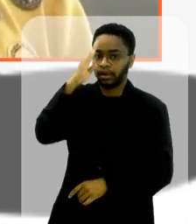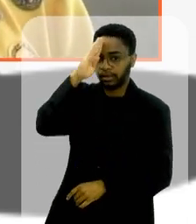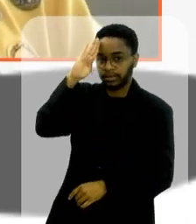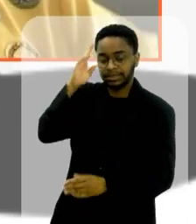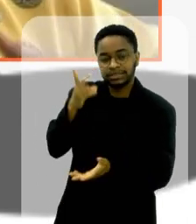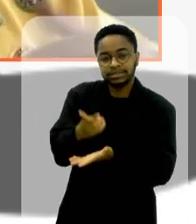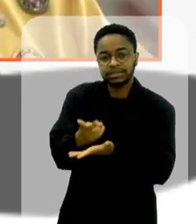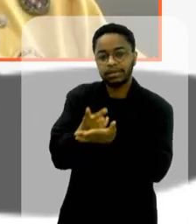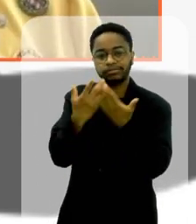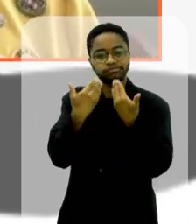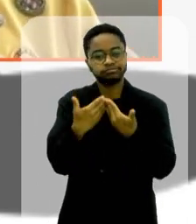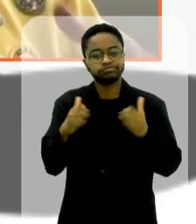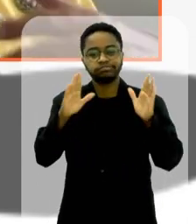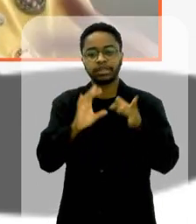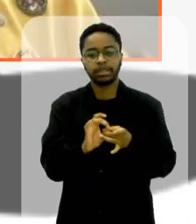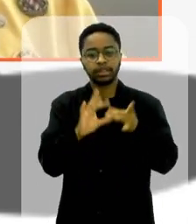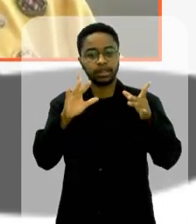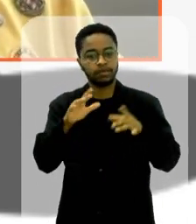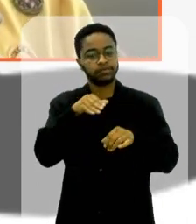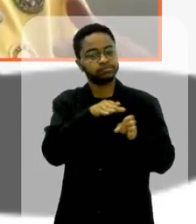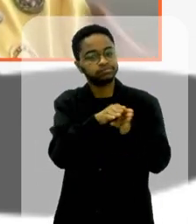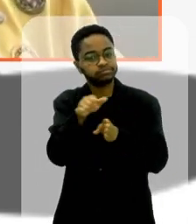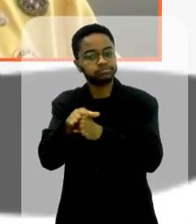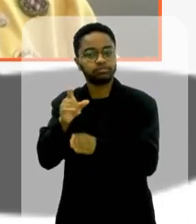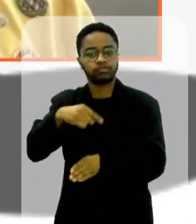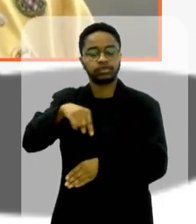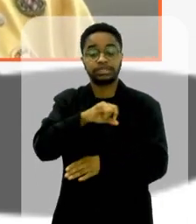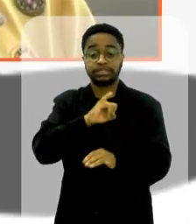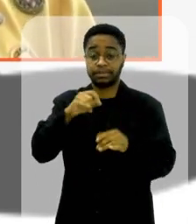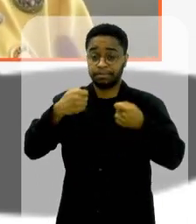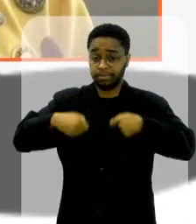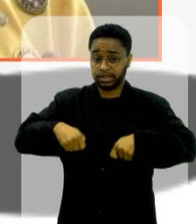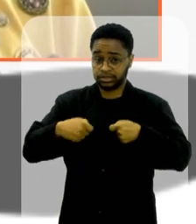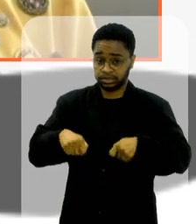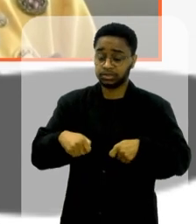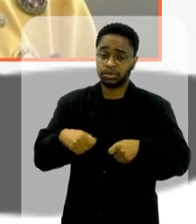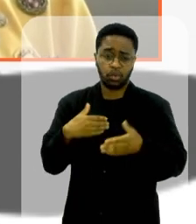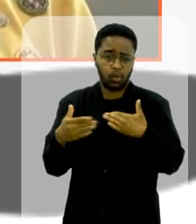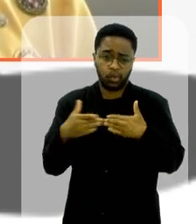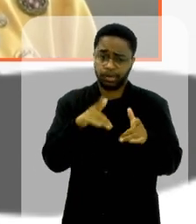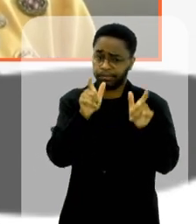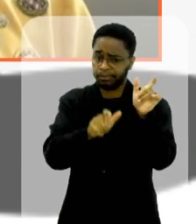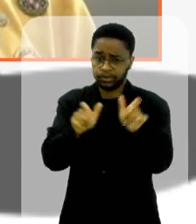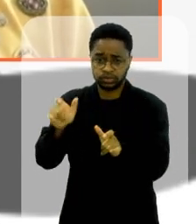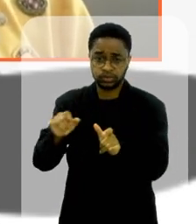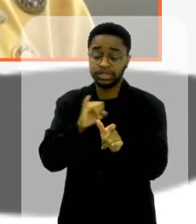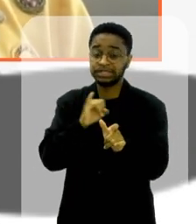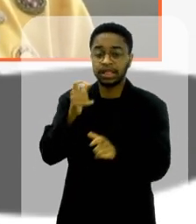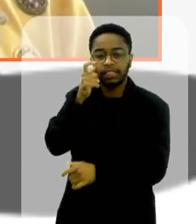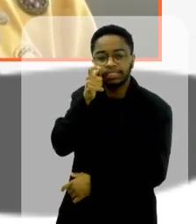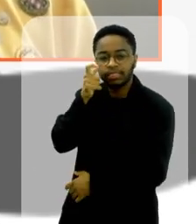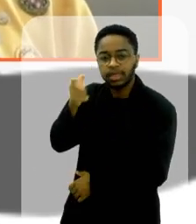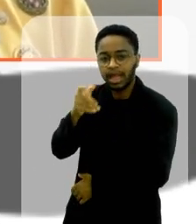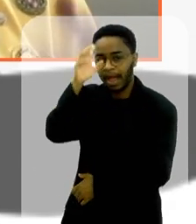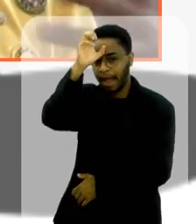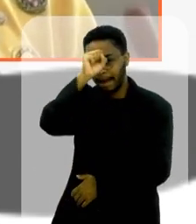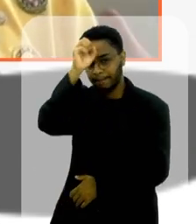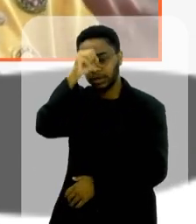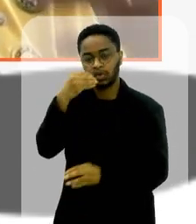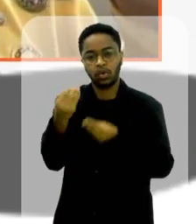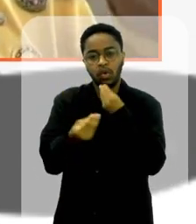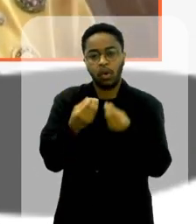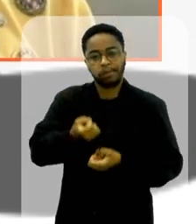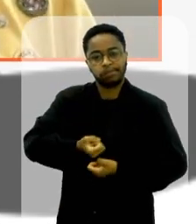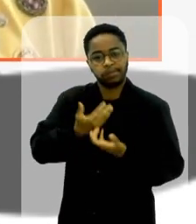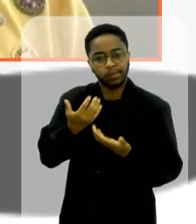nossa academia está sempre à disposição para orientar naquilo que for preciso, qualquer pessoa que tenha interesse em aprender